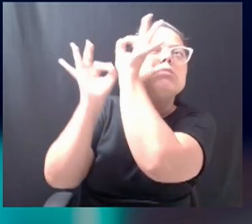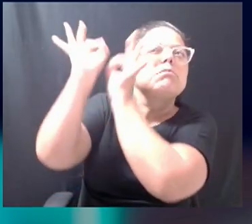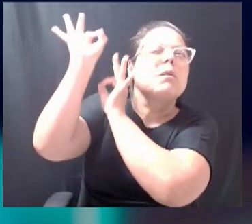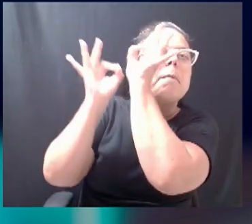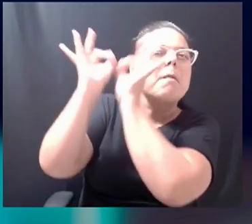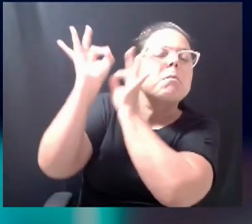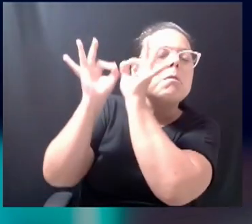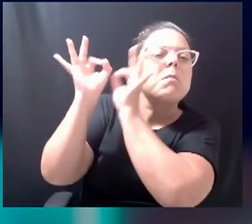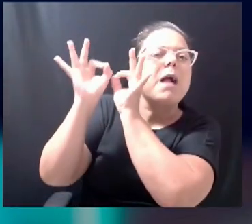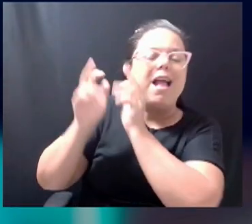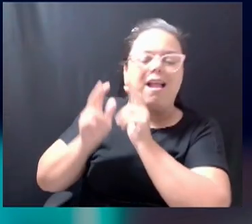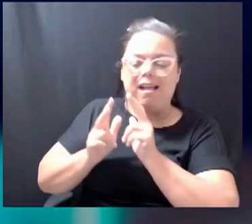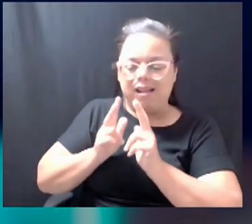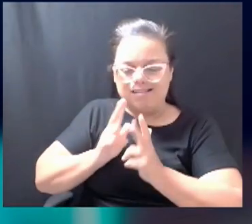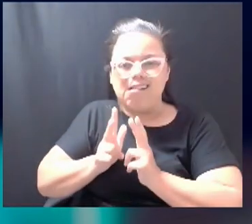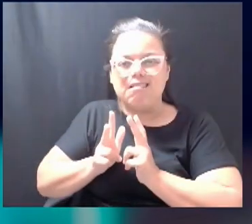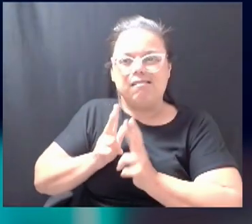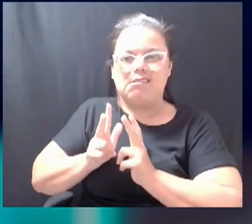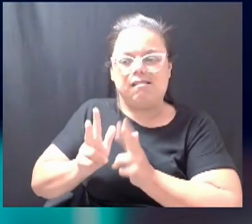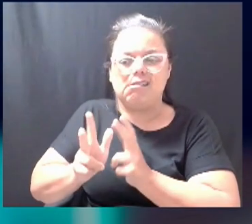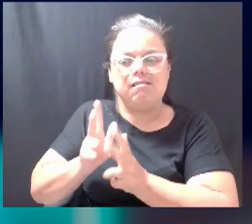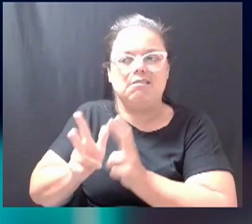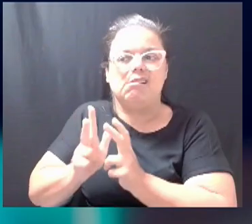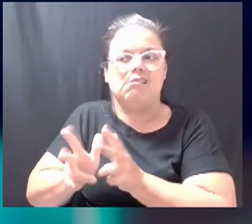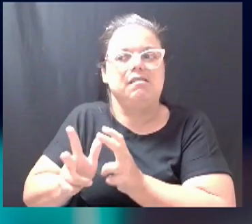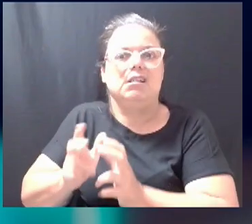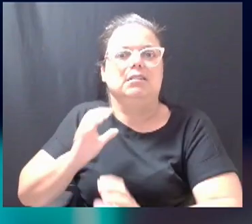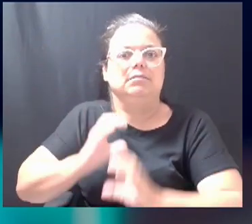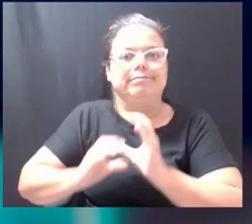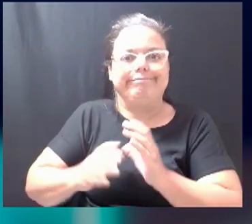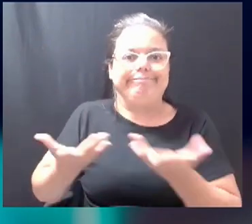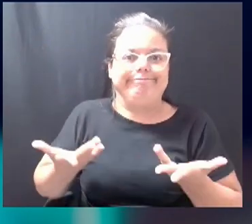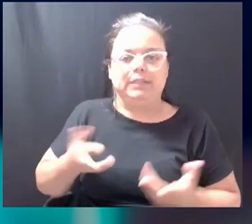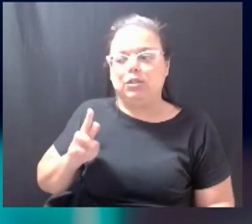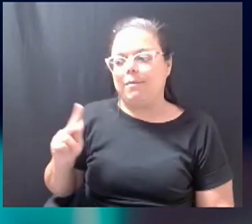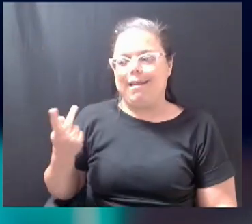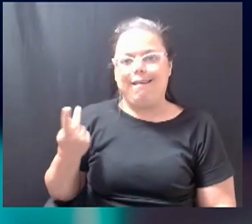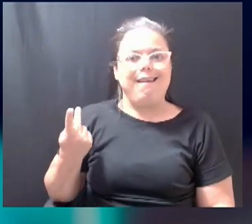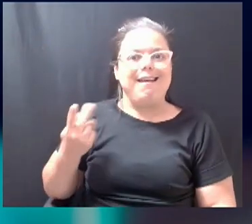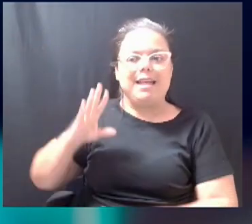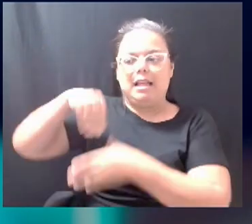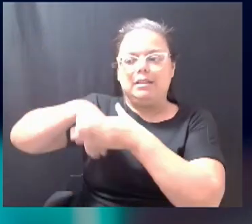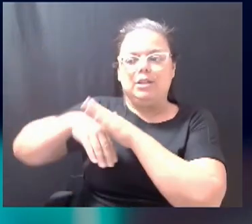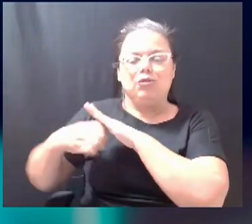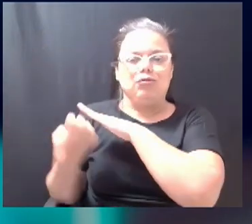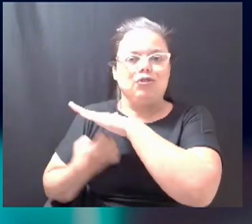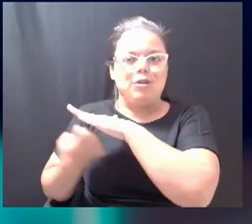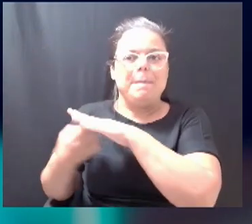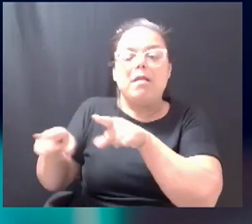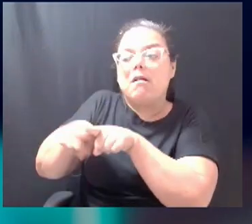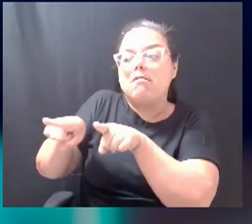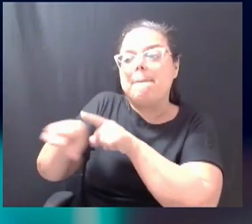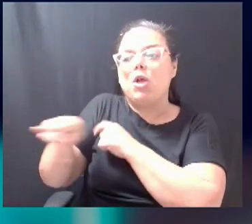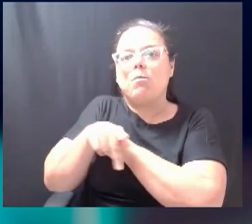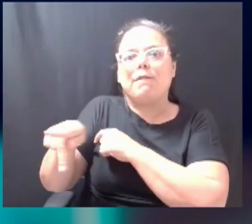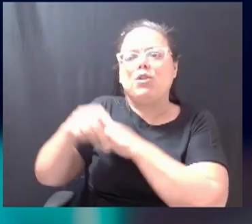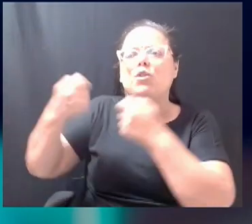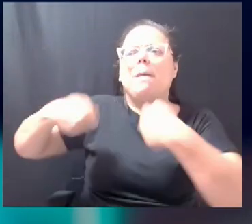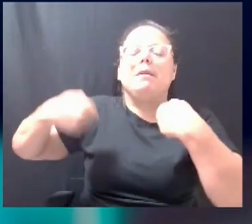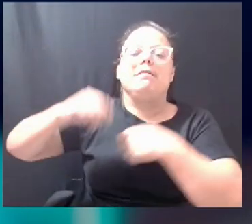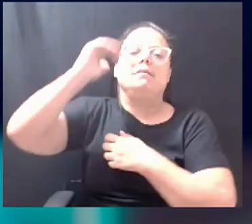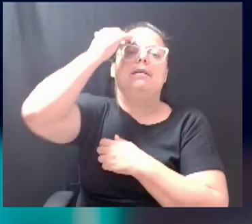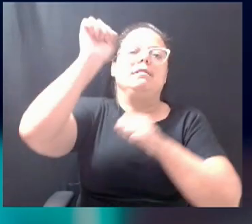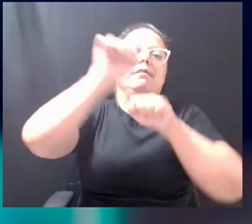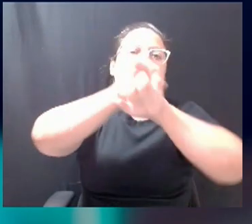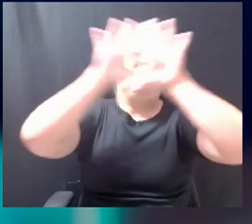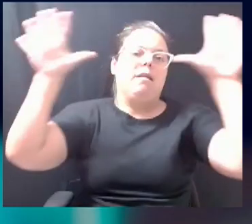um bom comunicador. Então, os RHs de empresas e os professores precisam entender isso, né? E